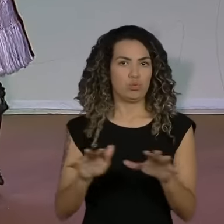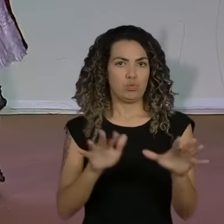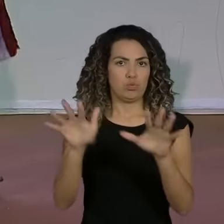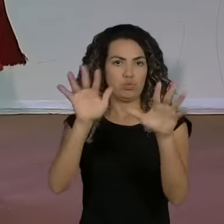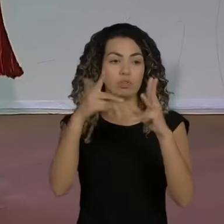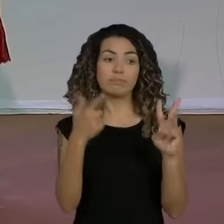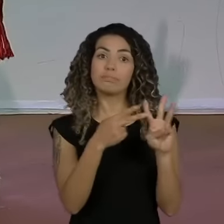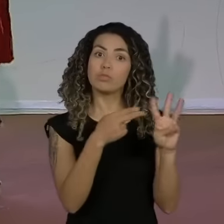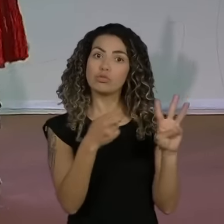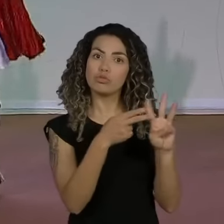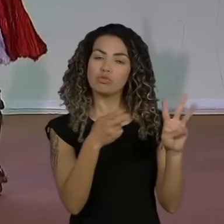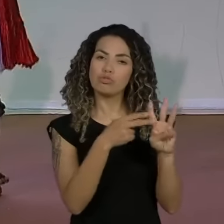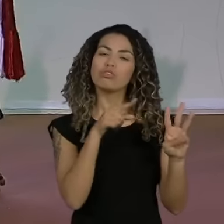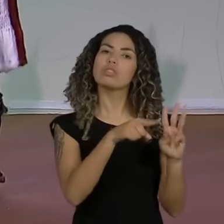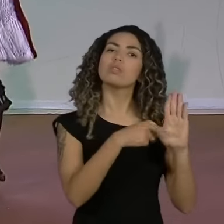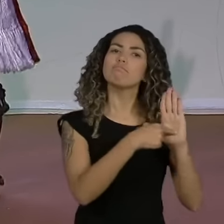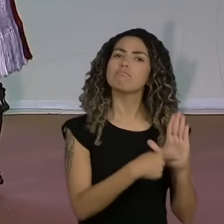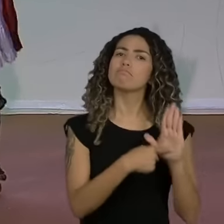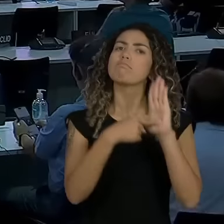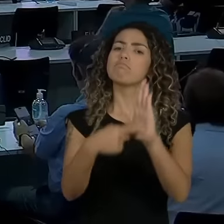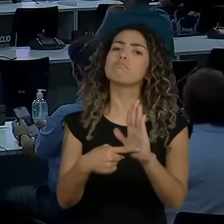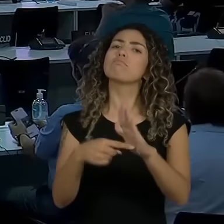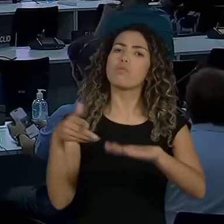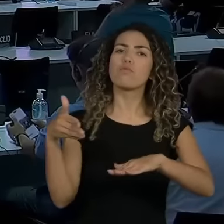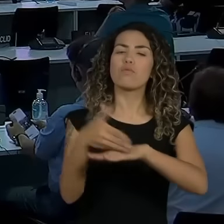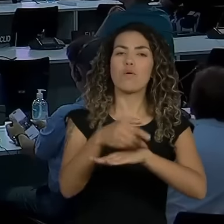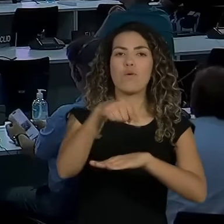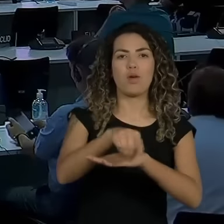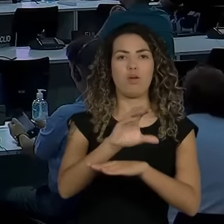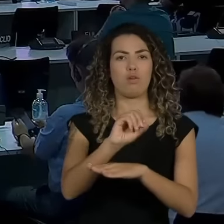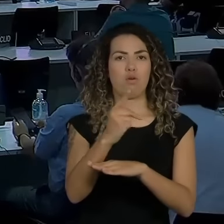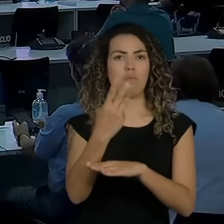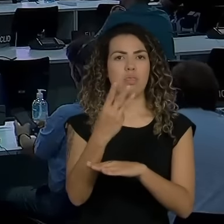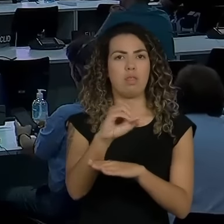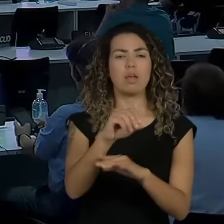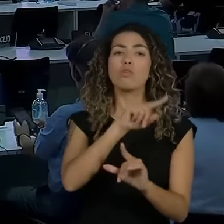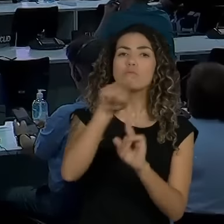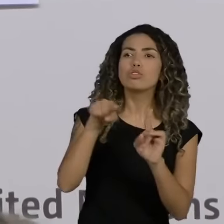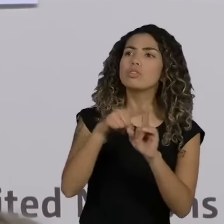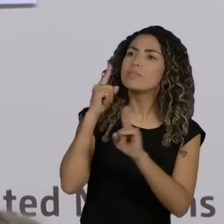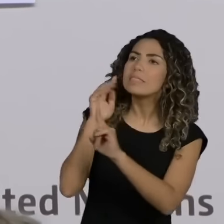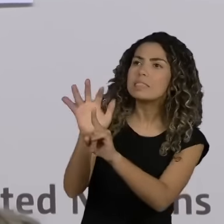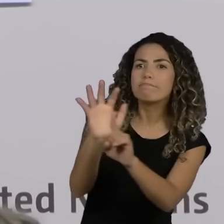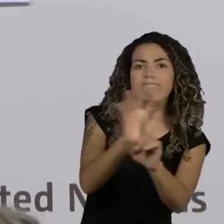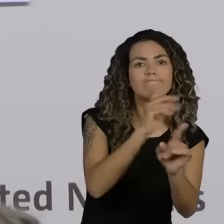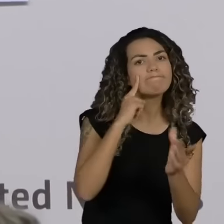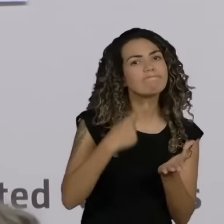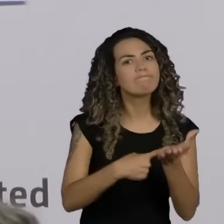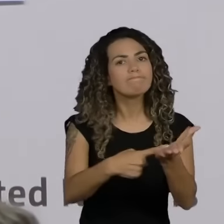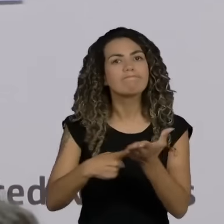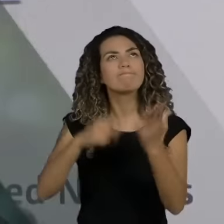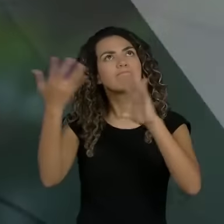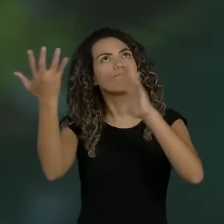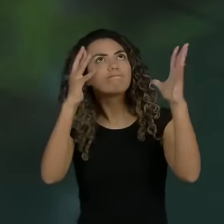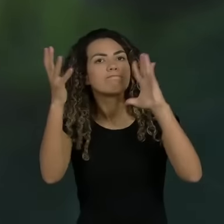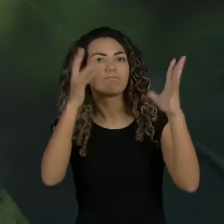Representantes de povos tradicionais marcam presença e tentam influenciar as negociações da cúpula climática.